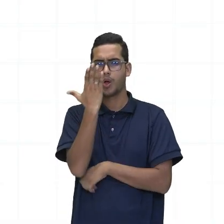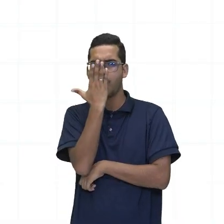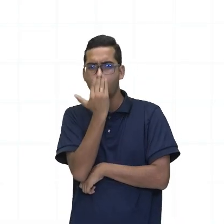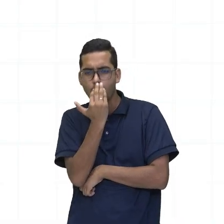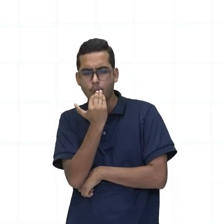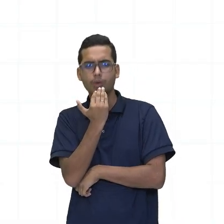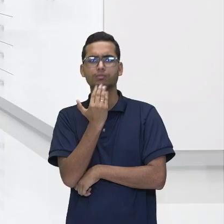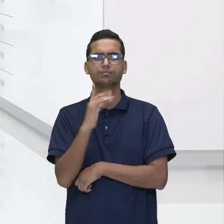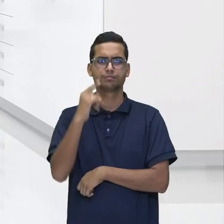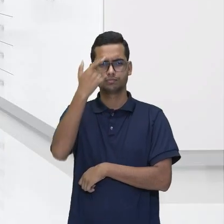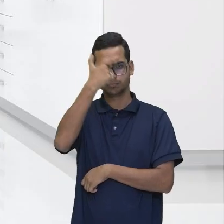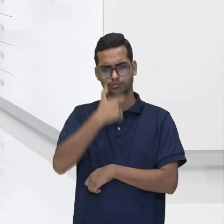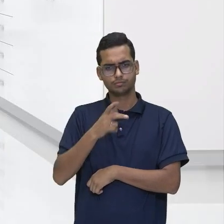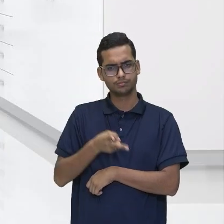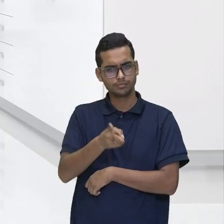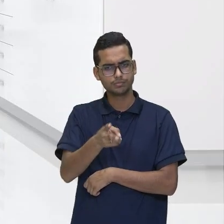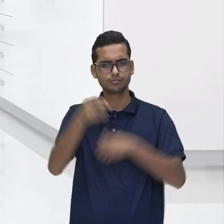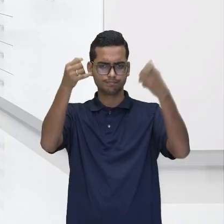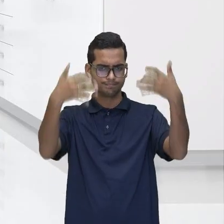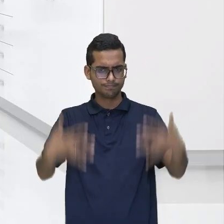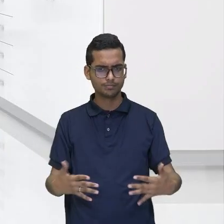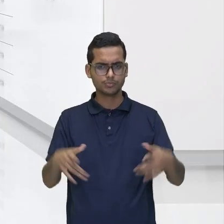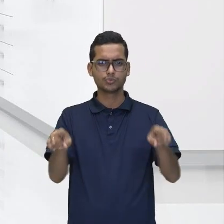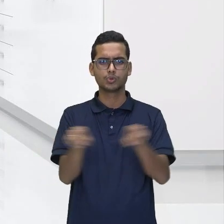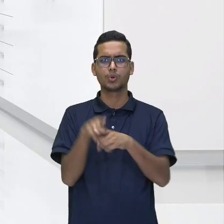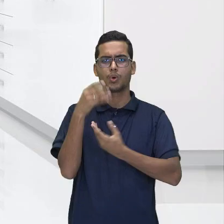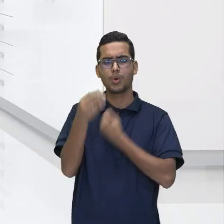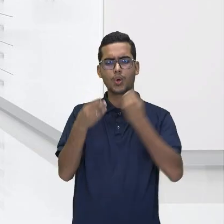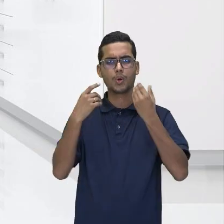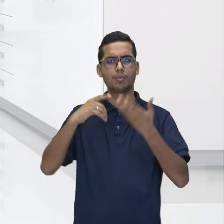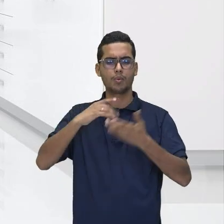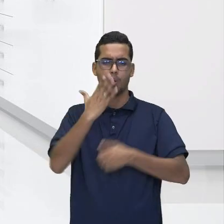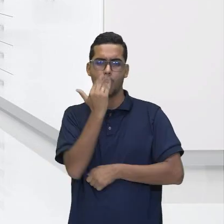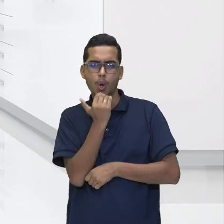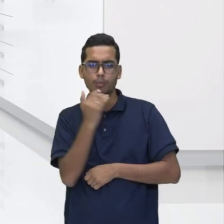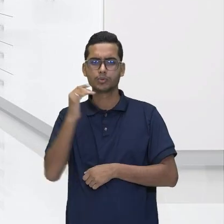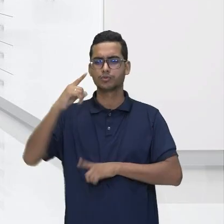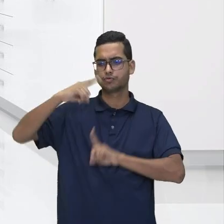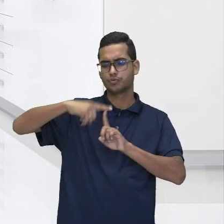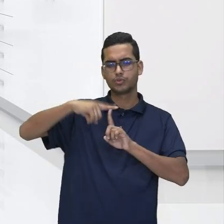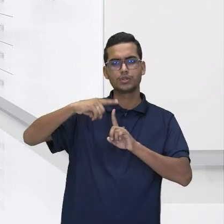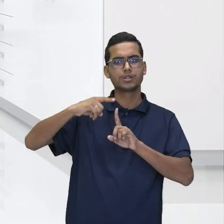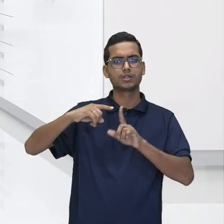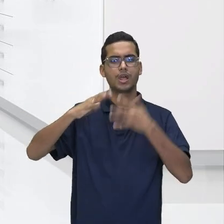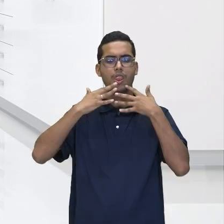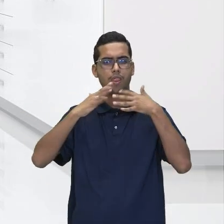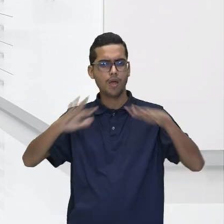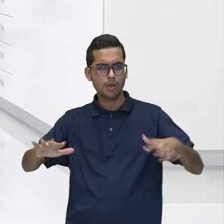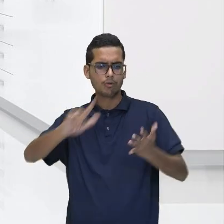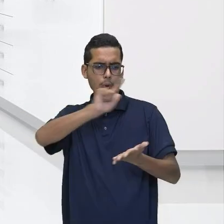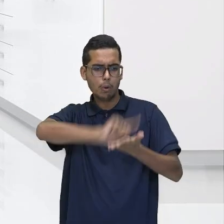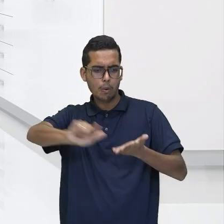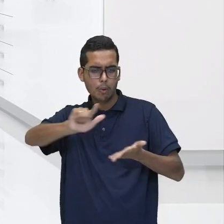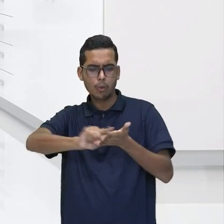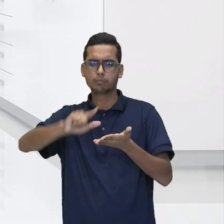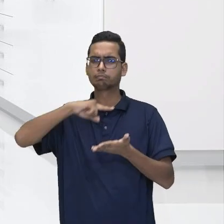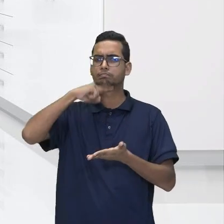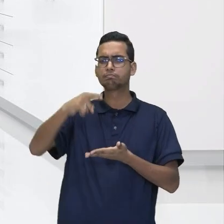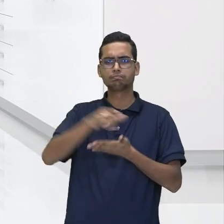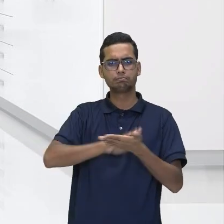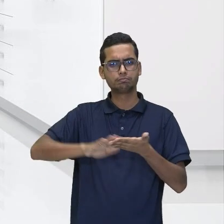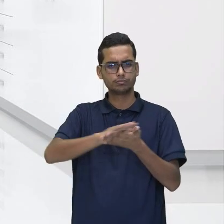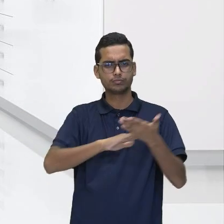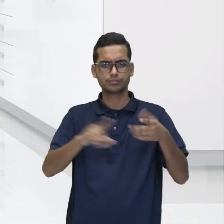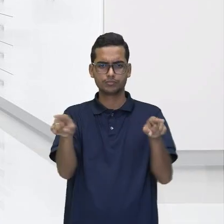venho comentando de forma in natura, que não são higienizados, ou até mesmo quando você faz